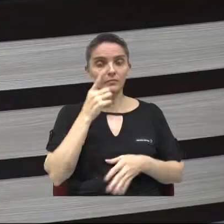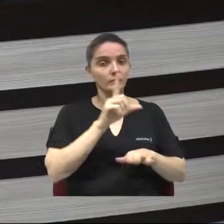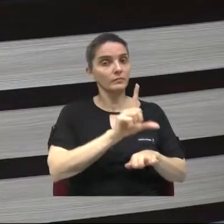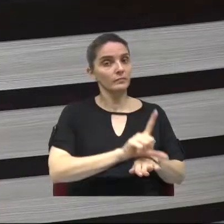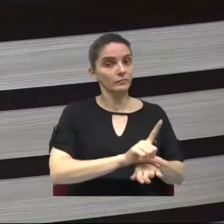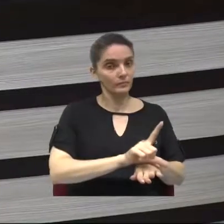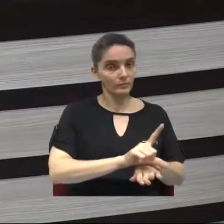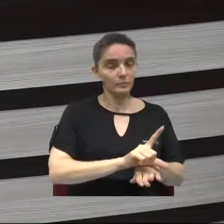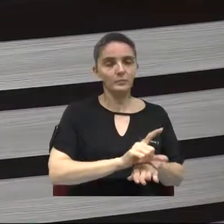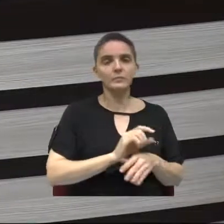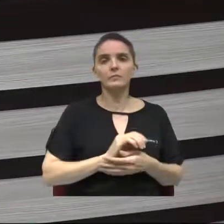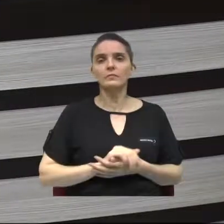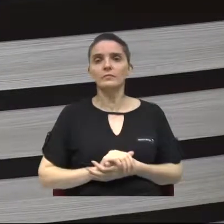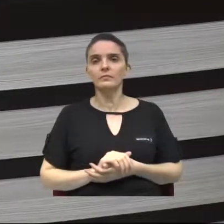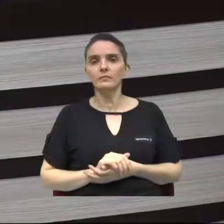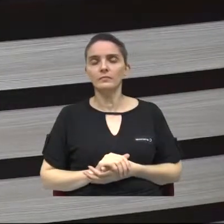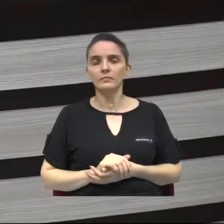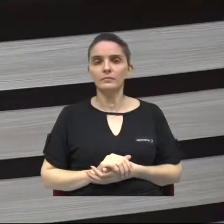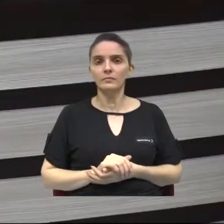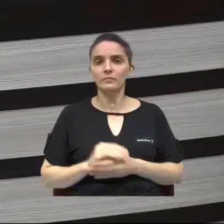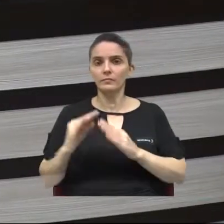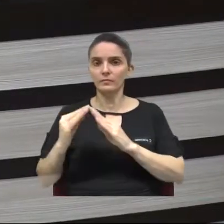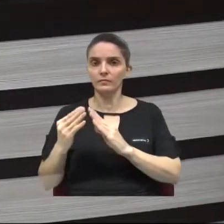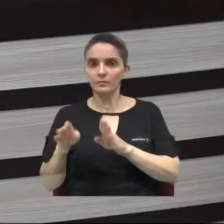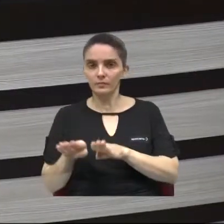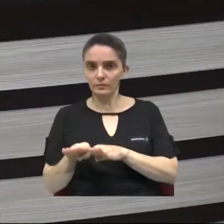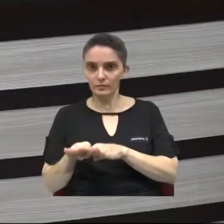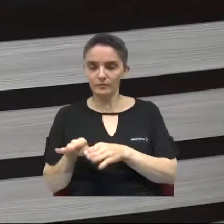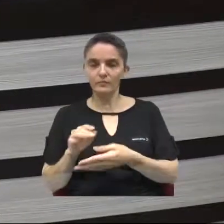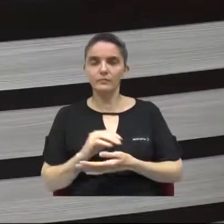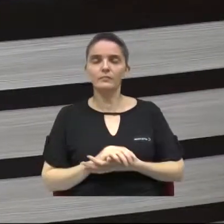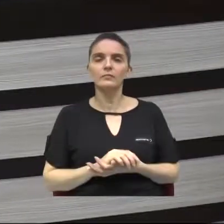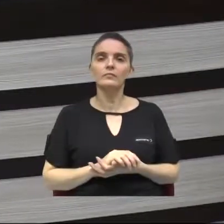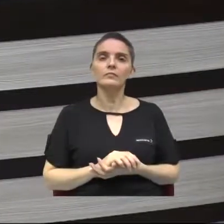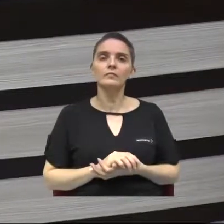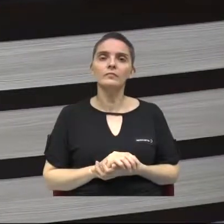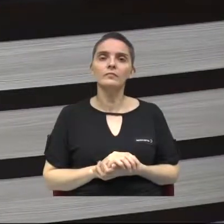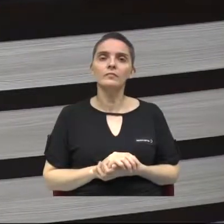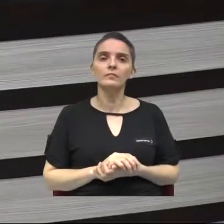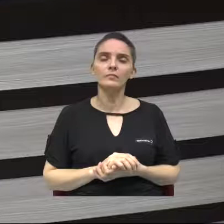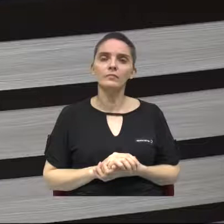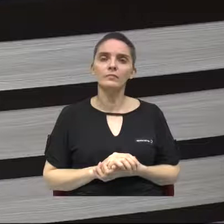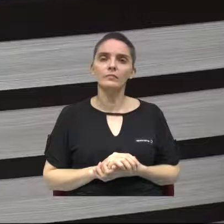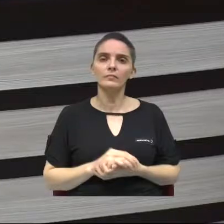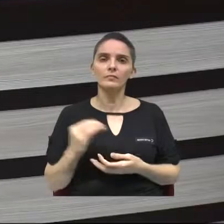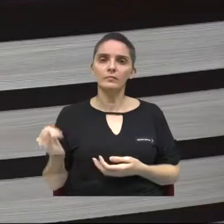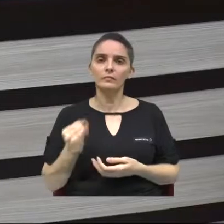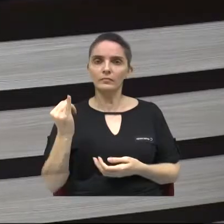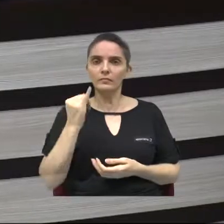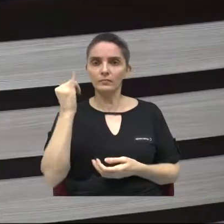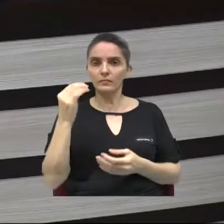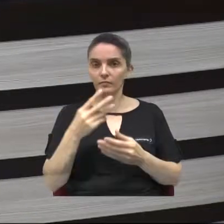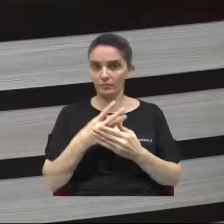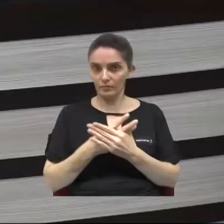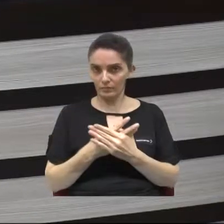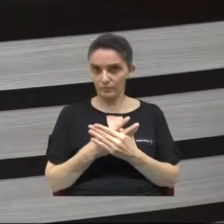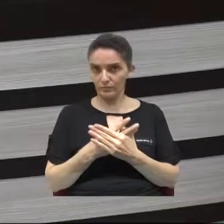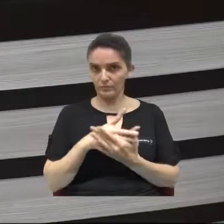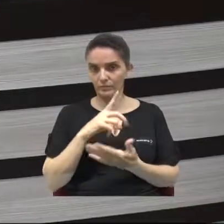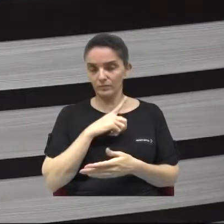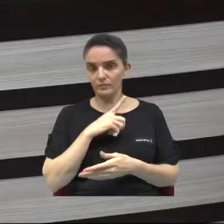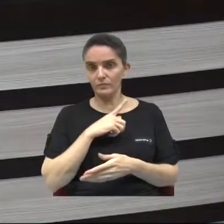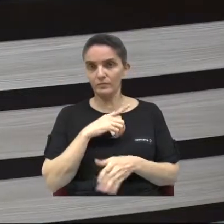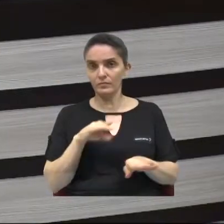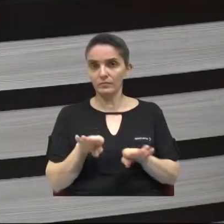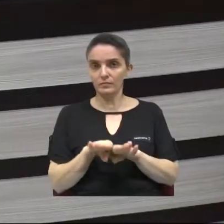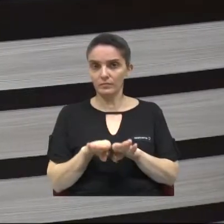nas nossas, né, residências, eu acho que seria uma utilização importante das câmaras dentro, com uma central